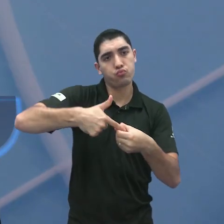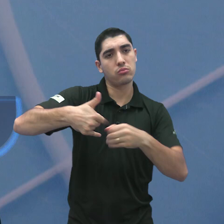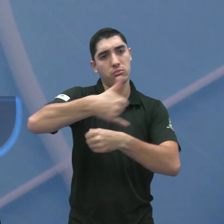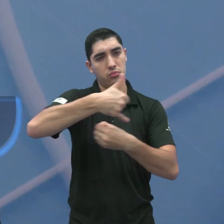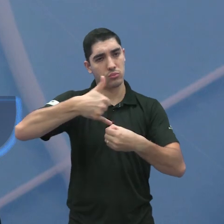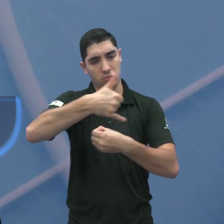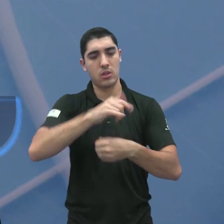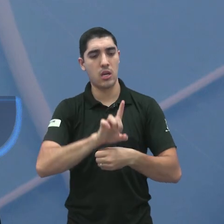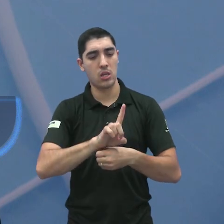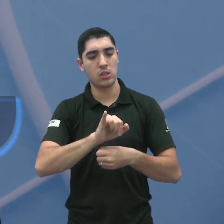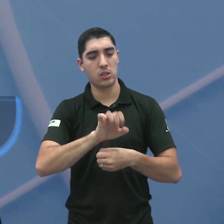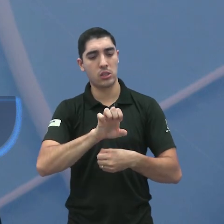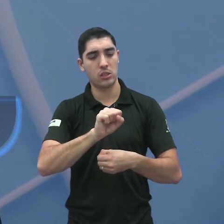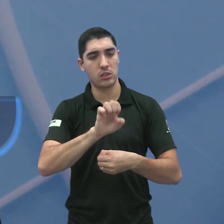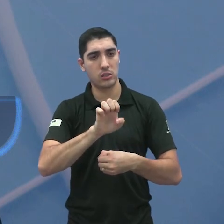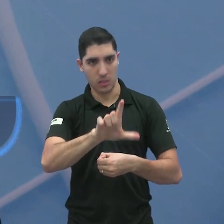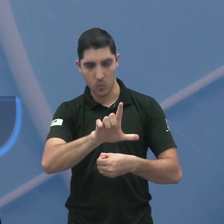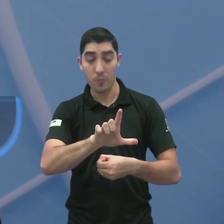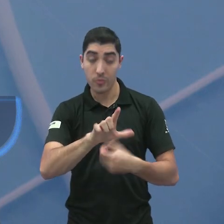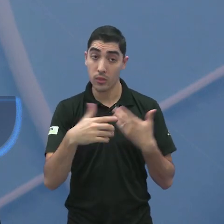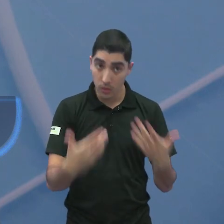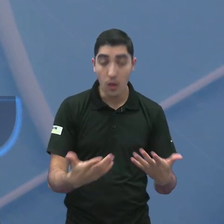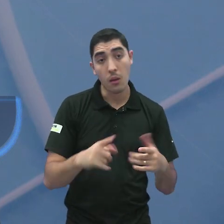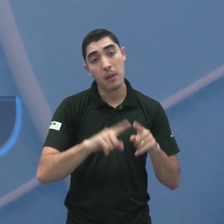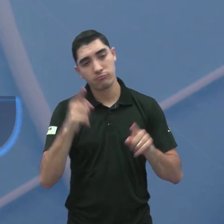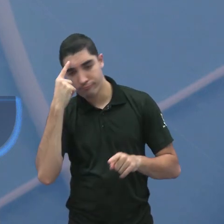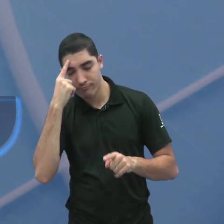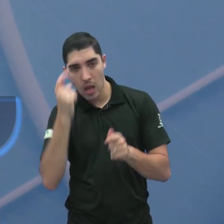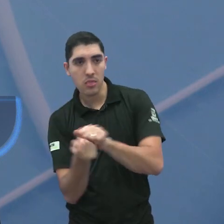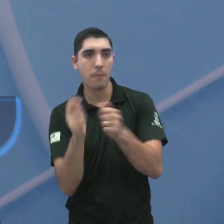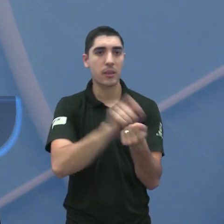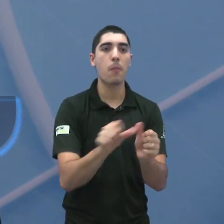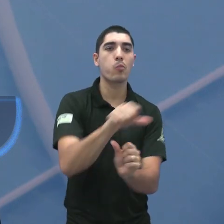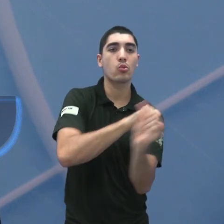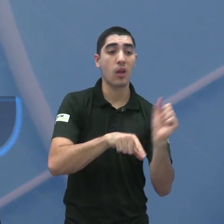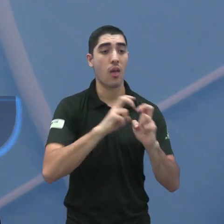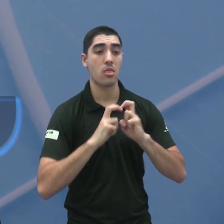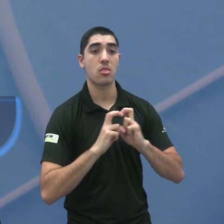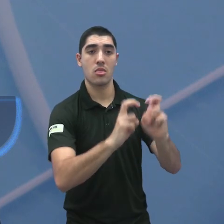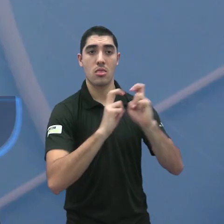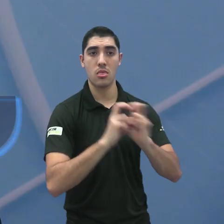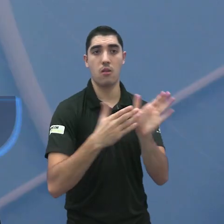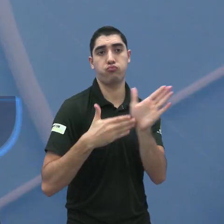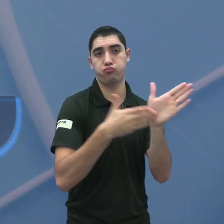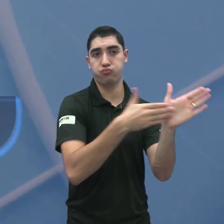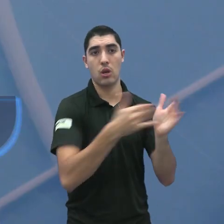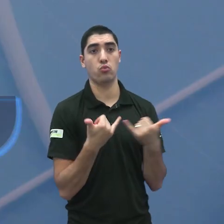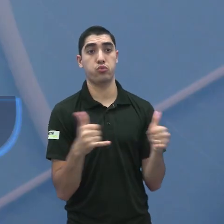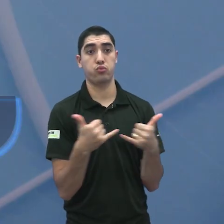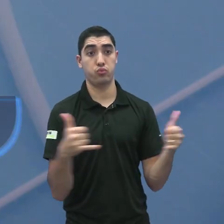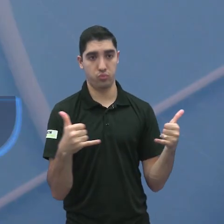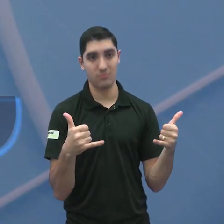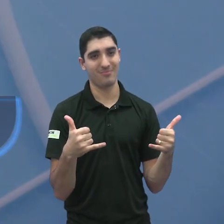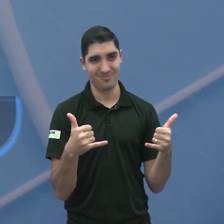isso aí com projetos para a mudança do modal para trens elétricos, né? Então você ganha muito com eficiência